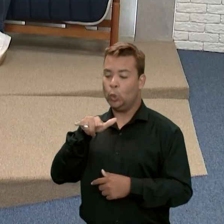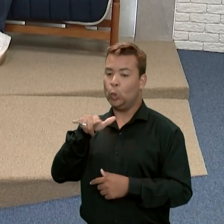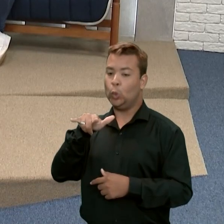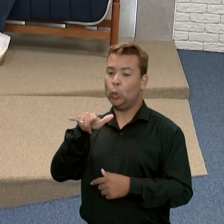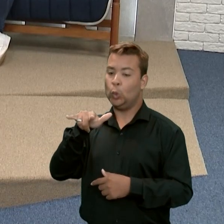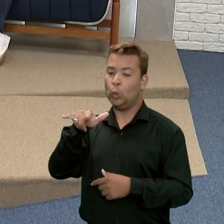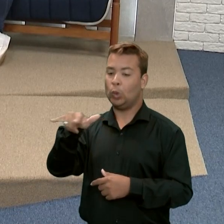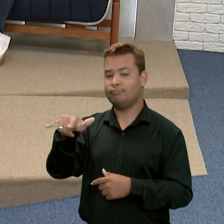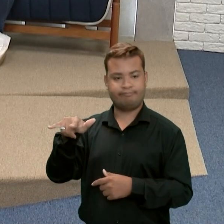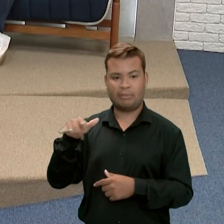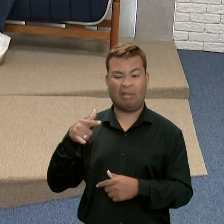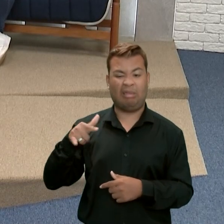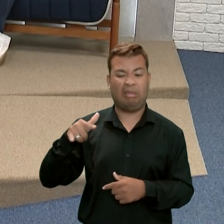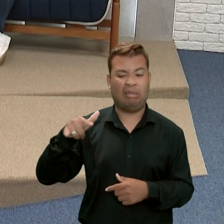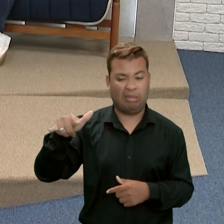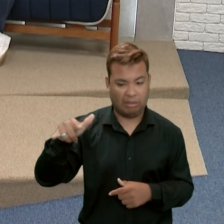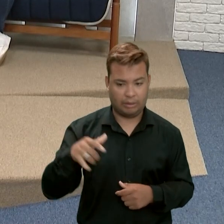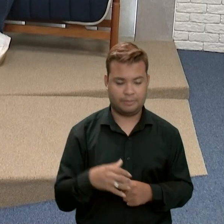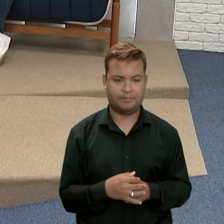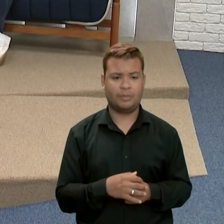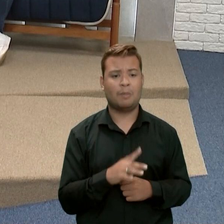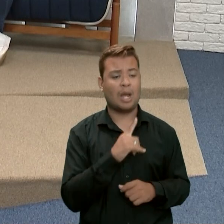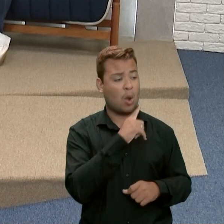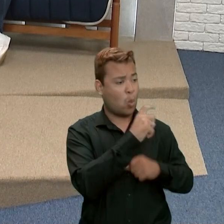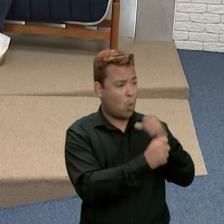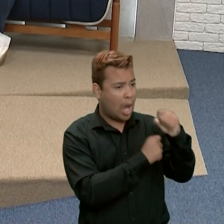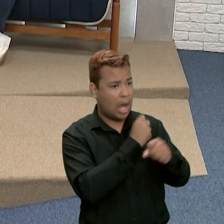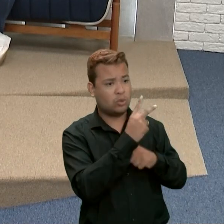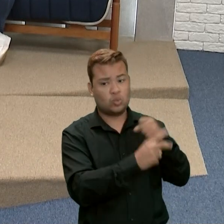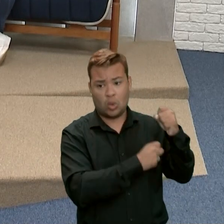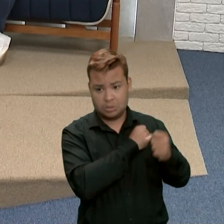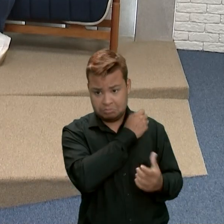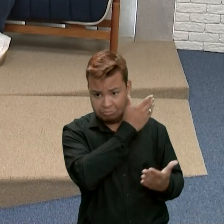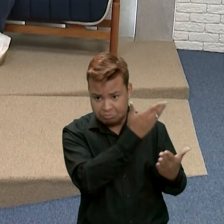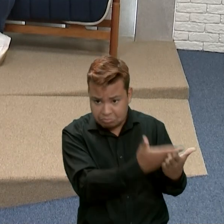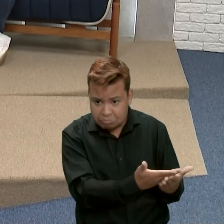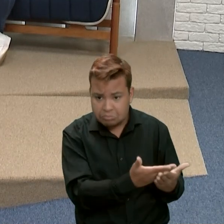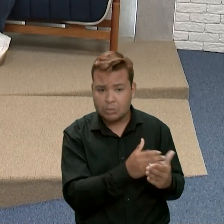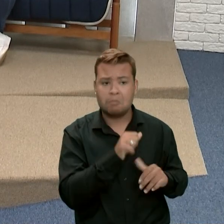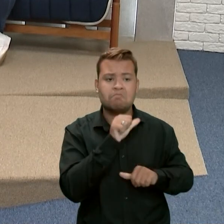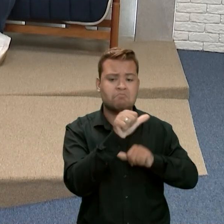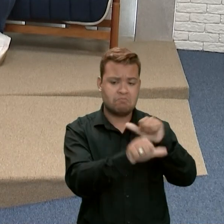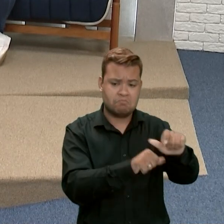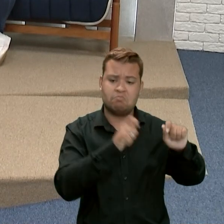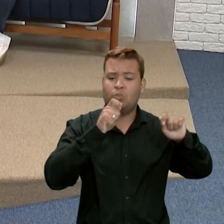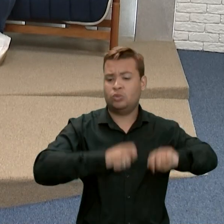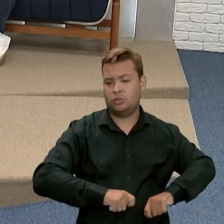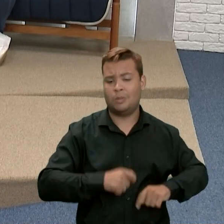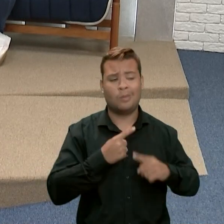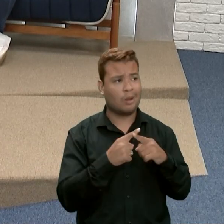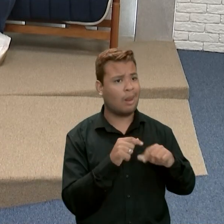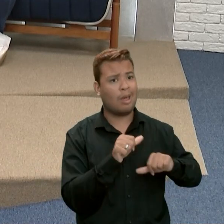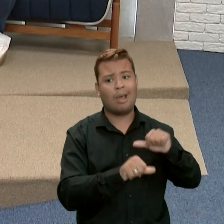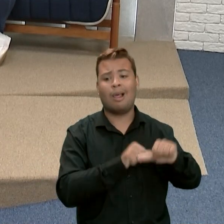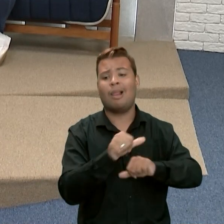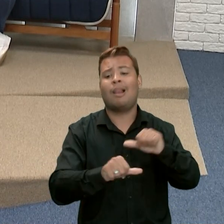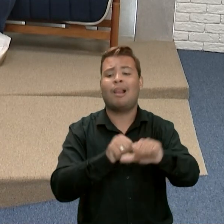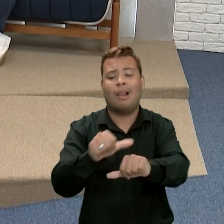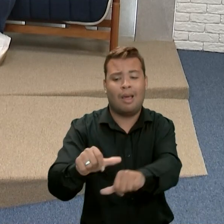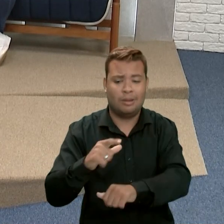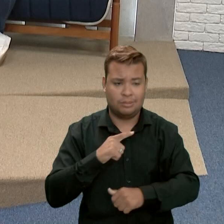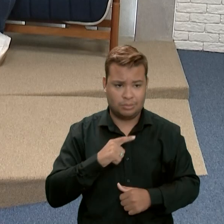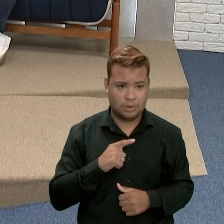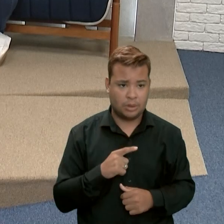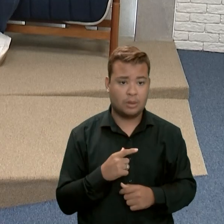Mas isso já deve ter mudado muito de 1 ano, 2 anos para cá. Então, isso é muito dinâmico, né? Então, vem